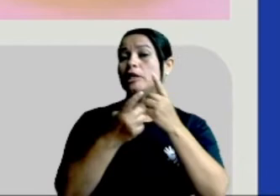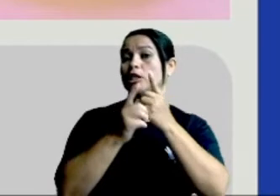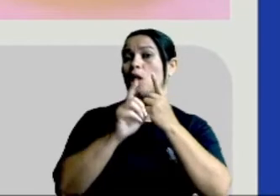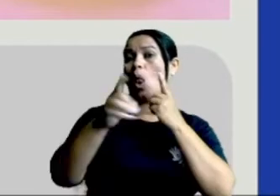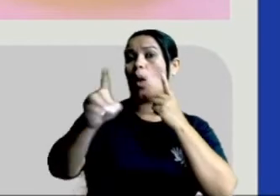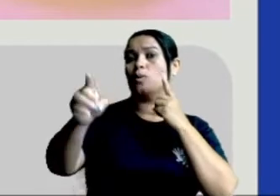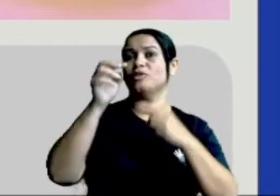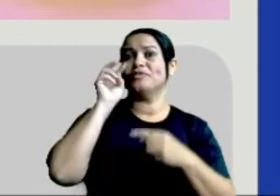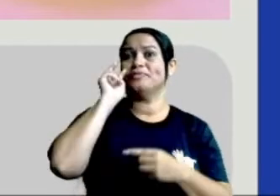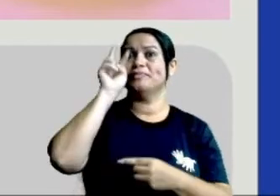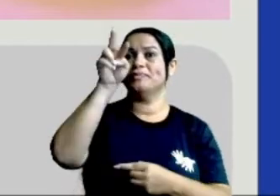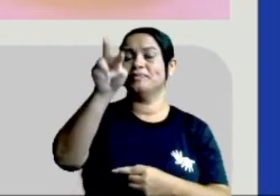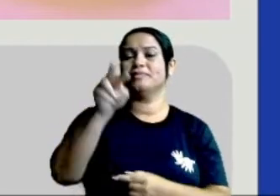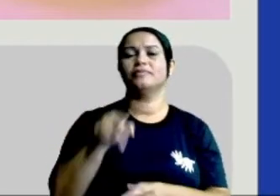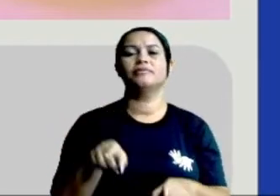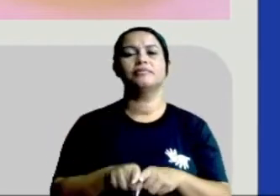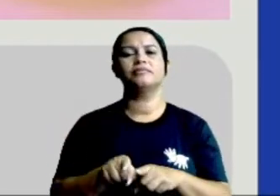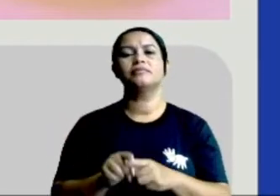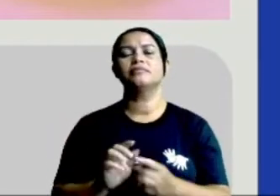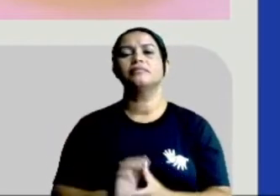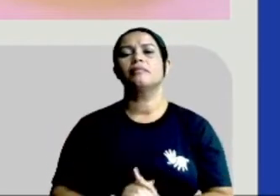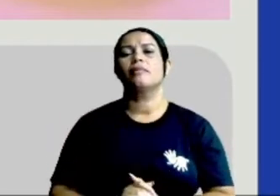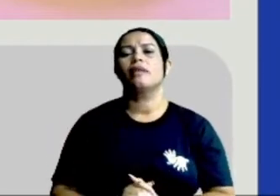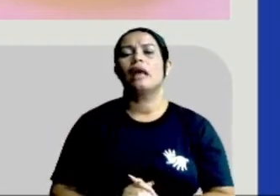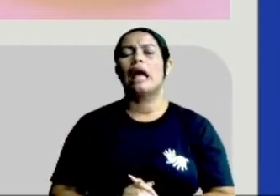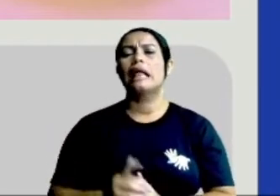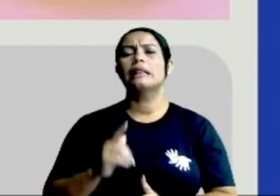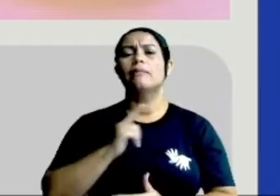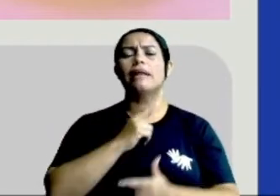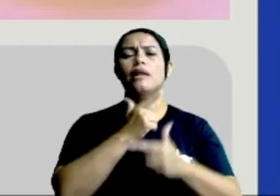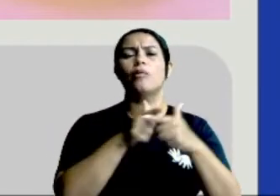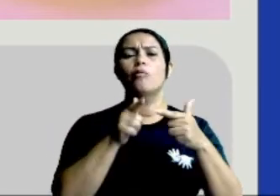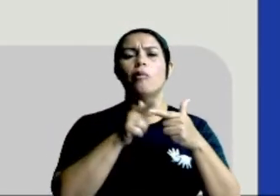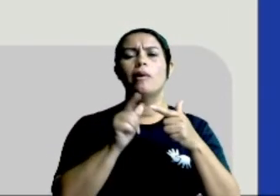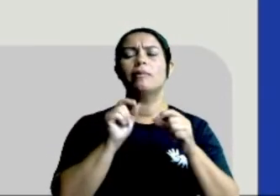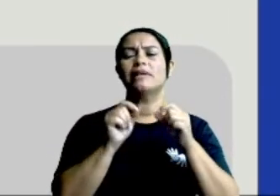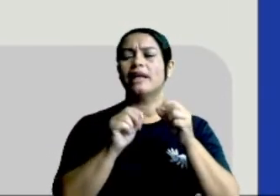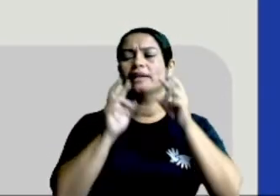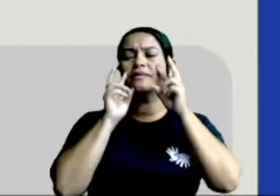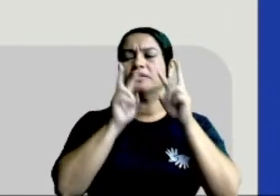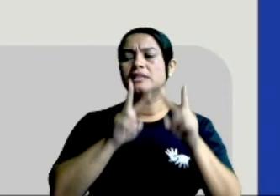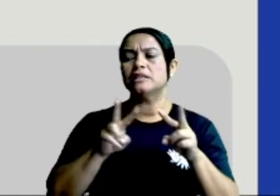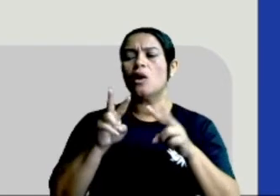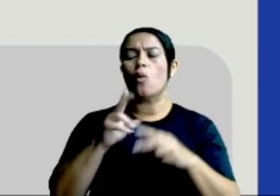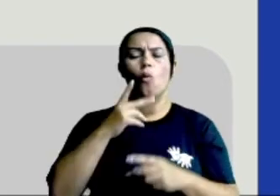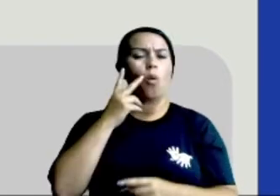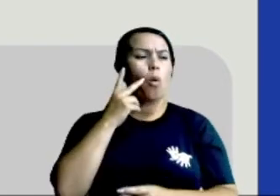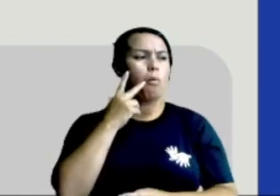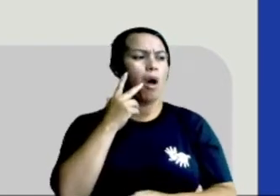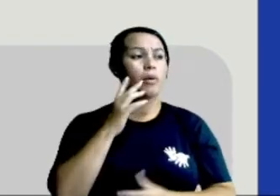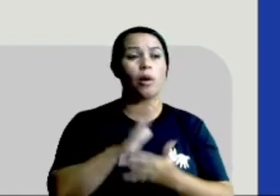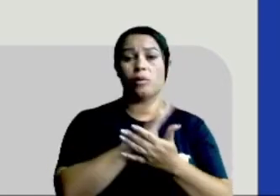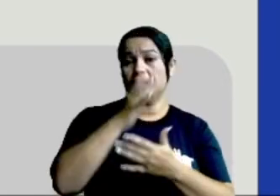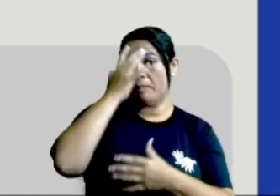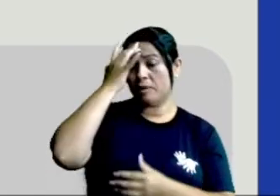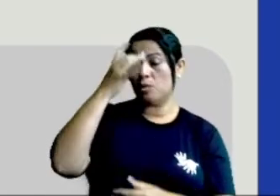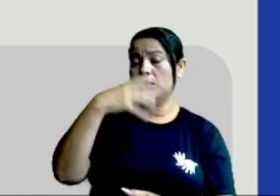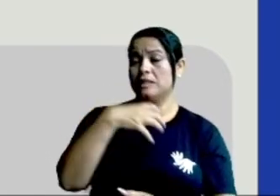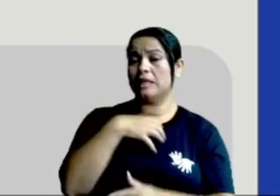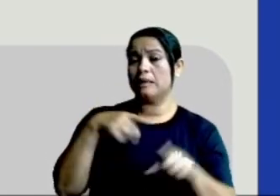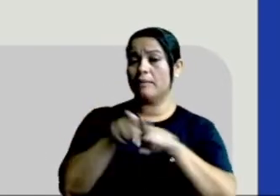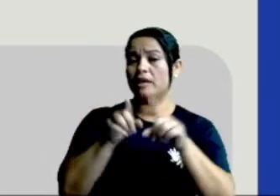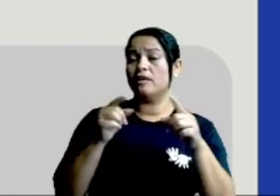distância. Um outro problema também de visão bastante comum e que às vezes vem junto